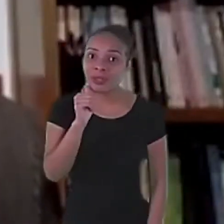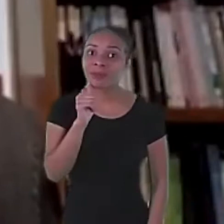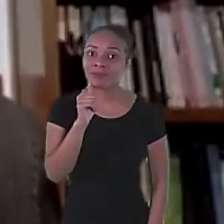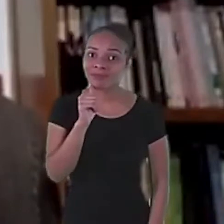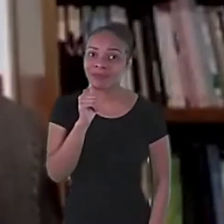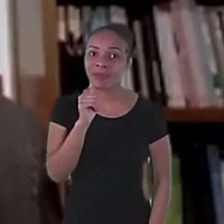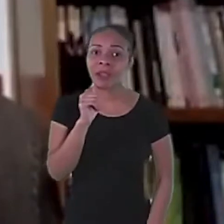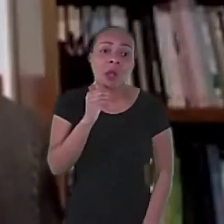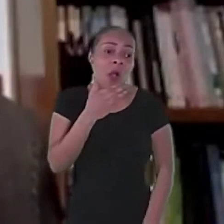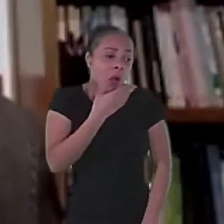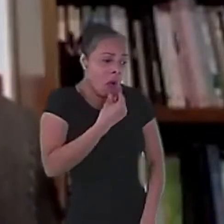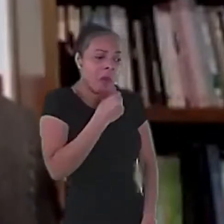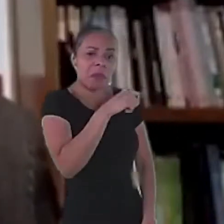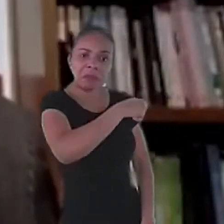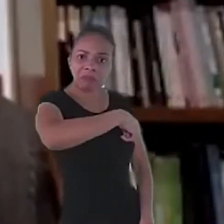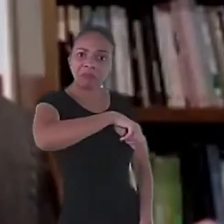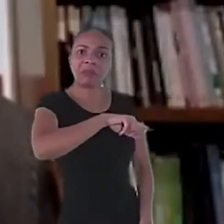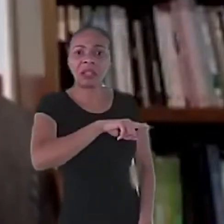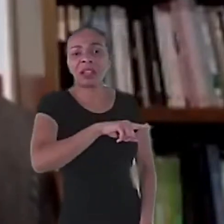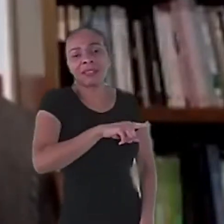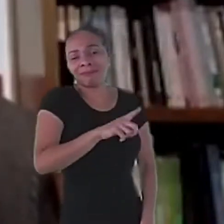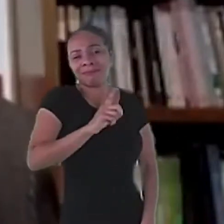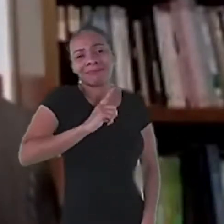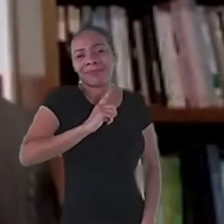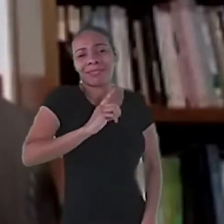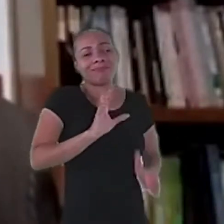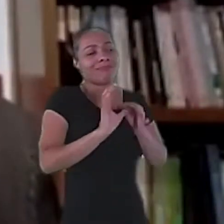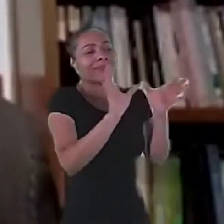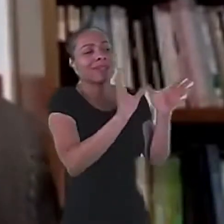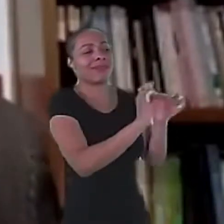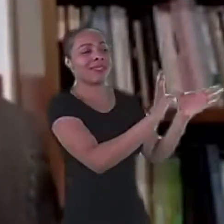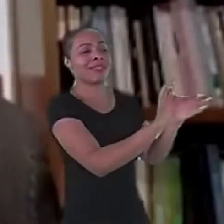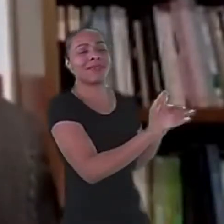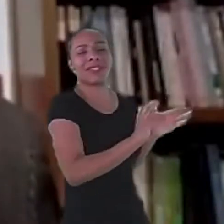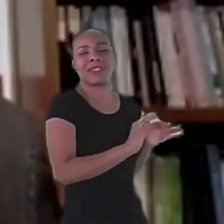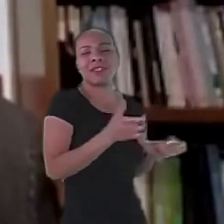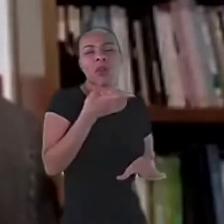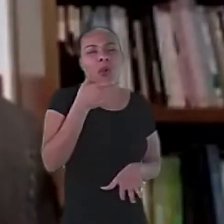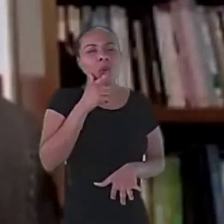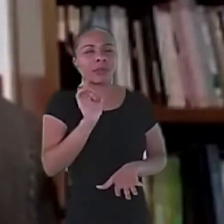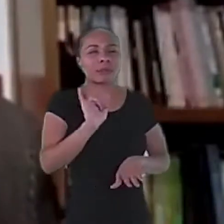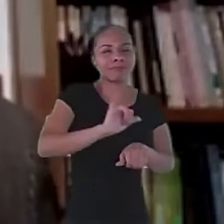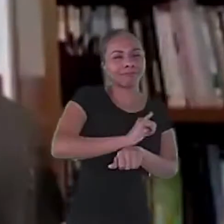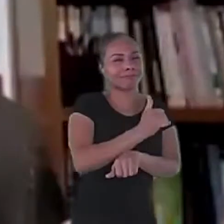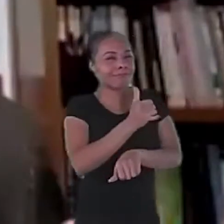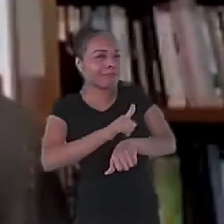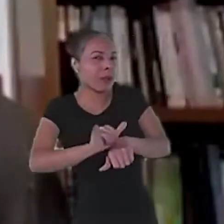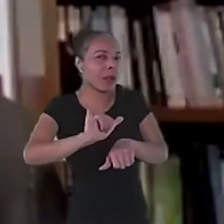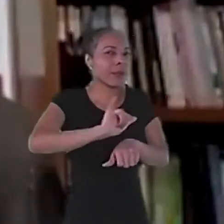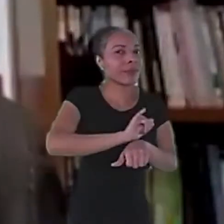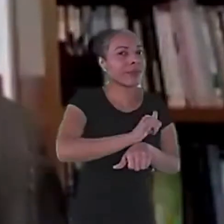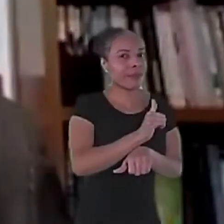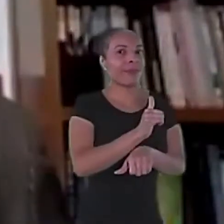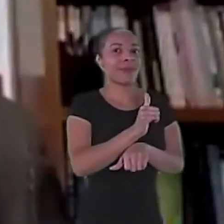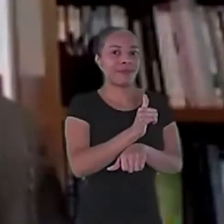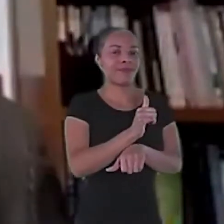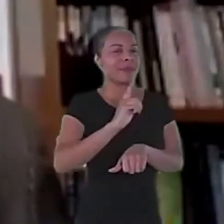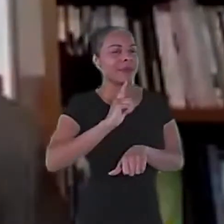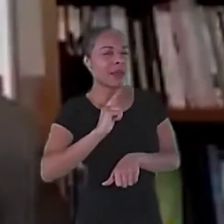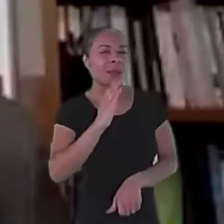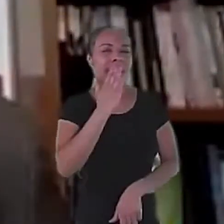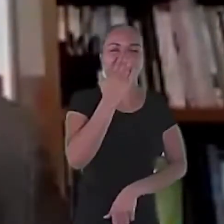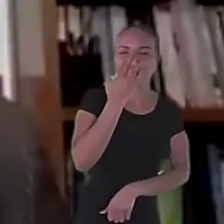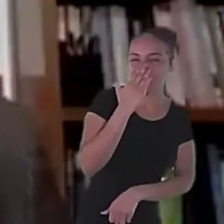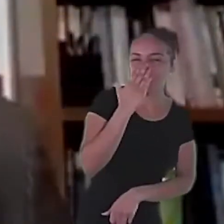suas escapadelas, eles têm as amantes, as prostitutas. Então havia uma moral